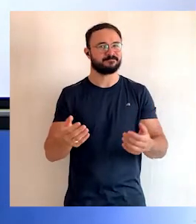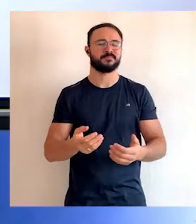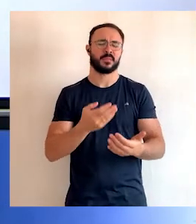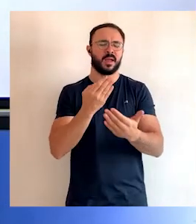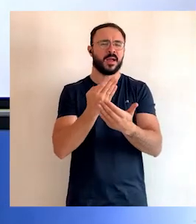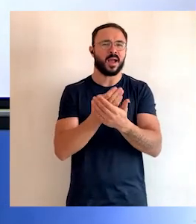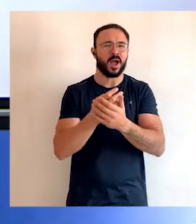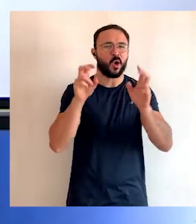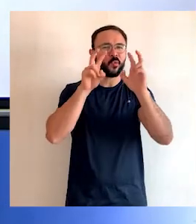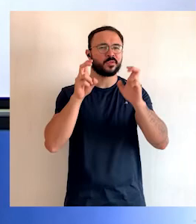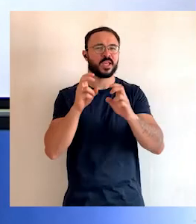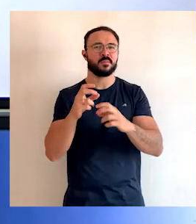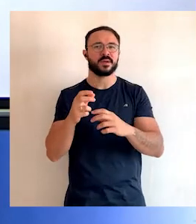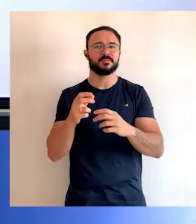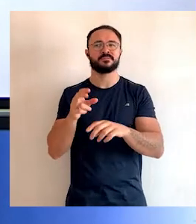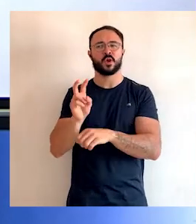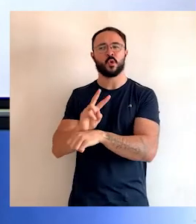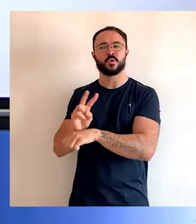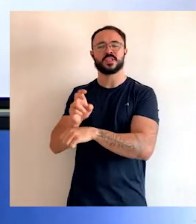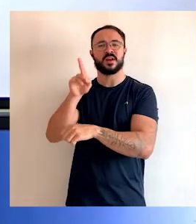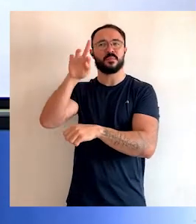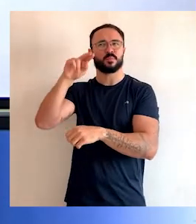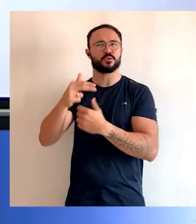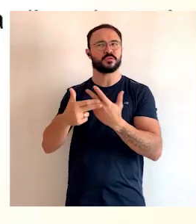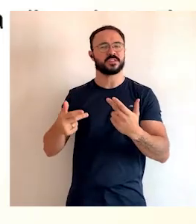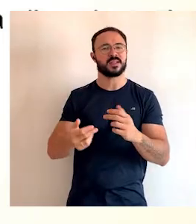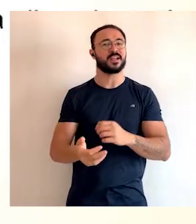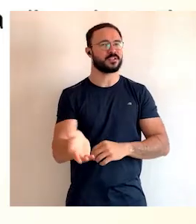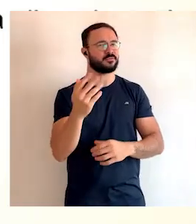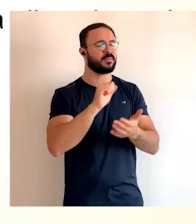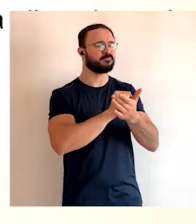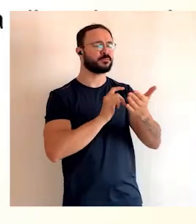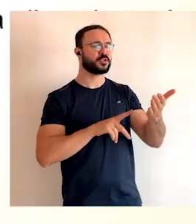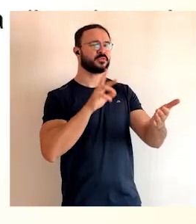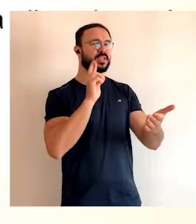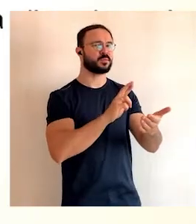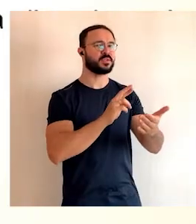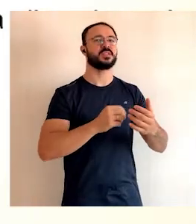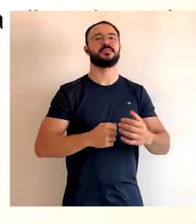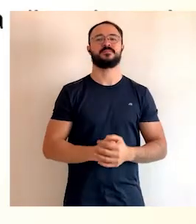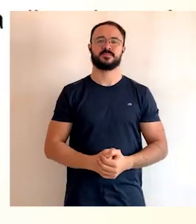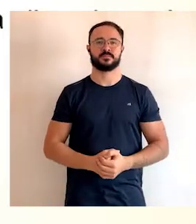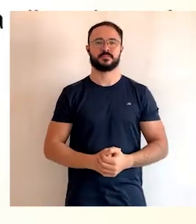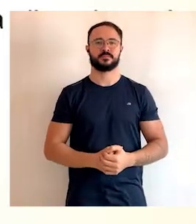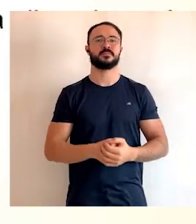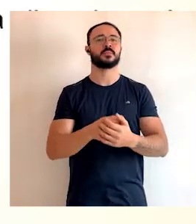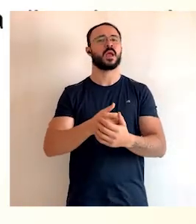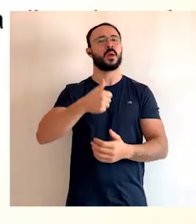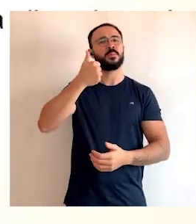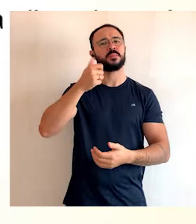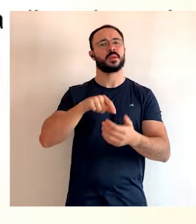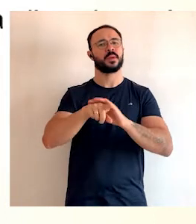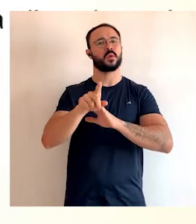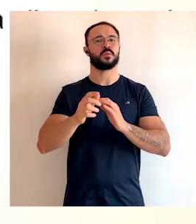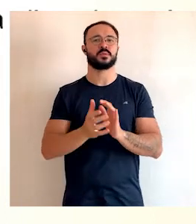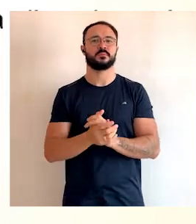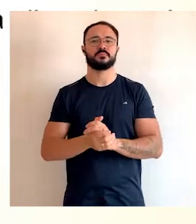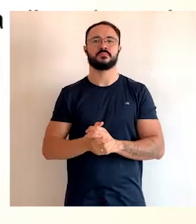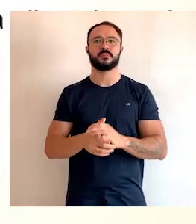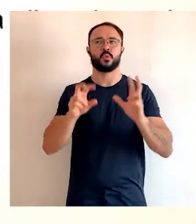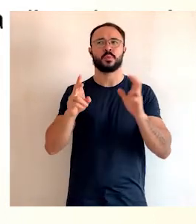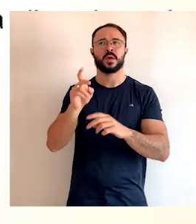da biodiversidade. Vamos resolver alguns exercícios? Número 1. Sobre a biodiversidade, é correto afirmar